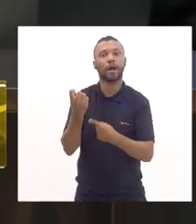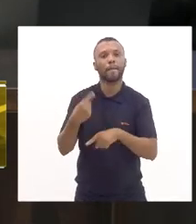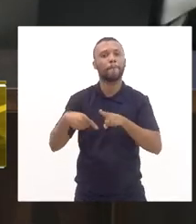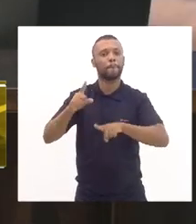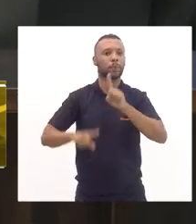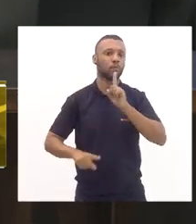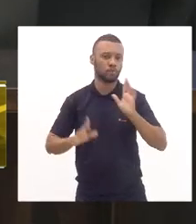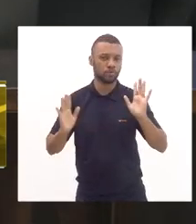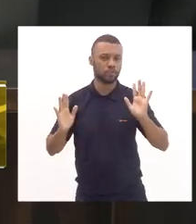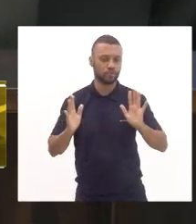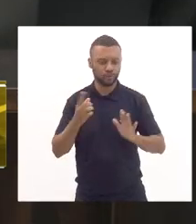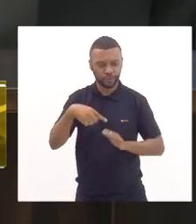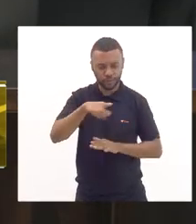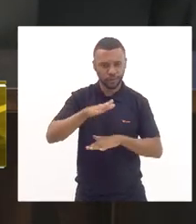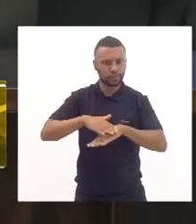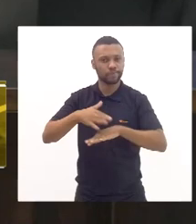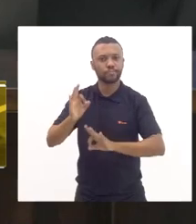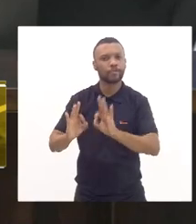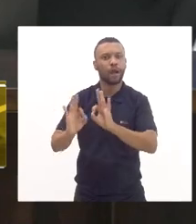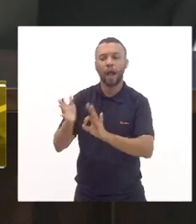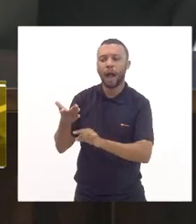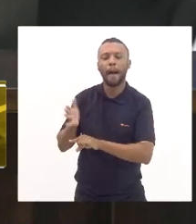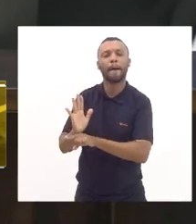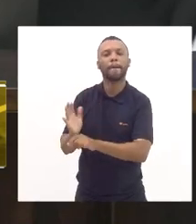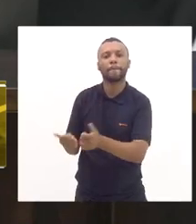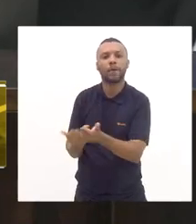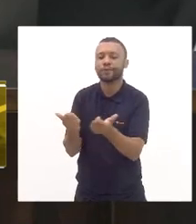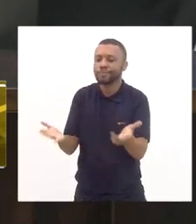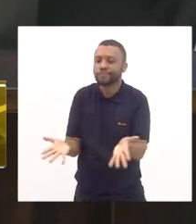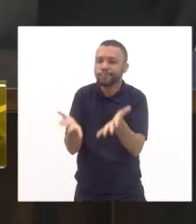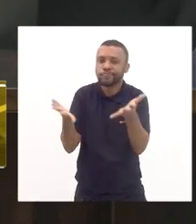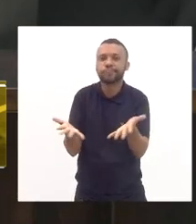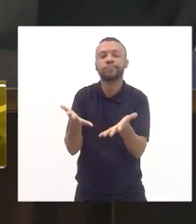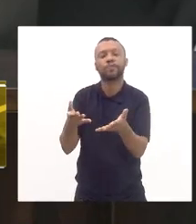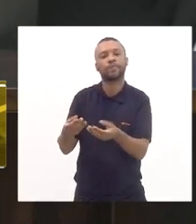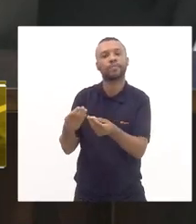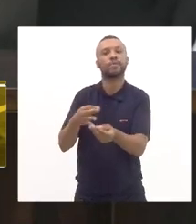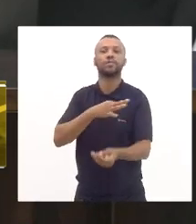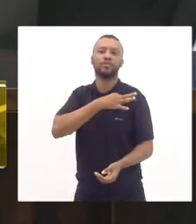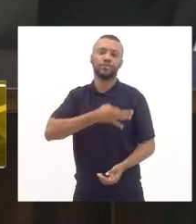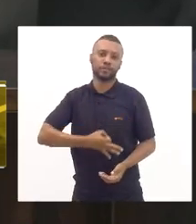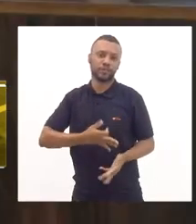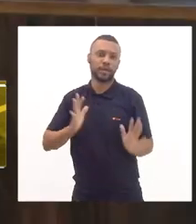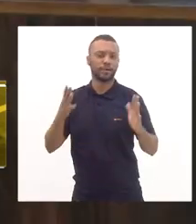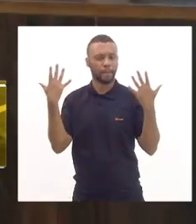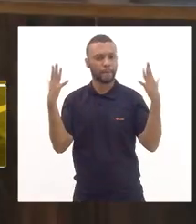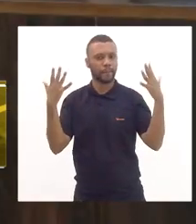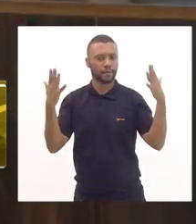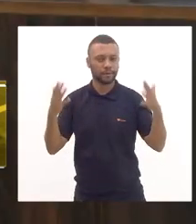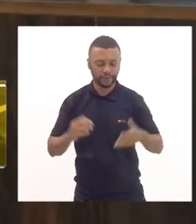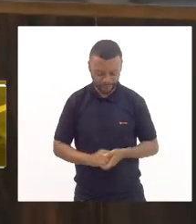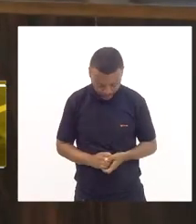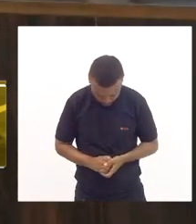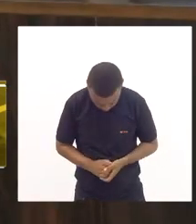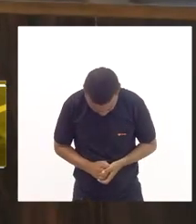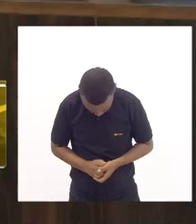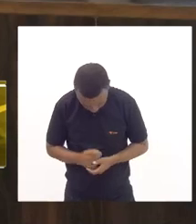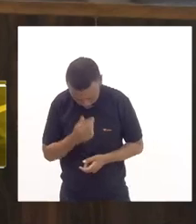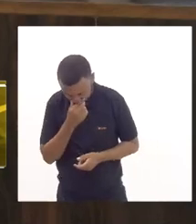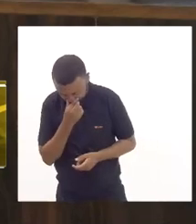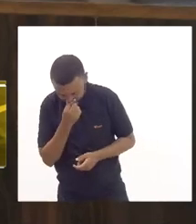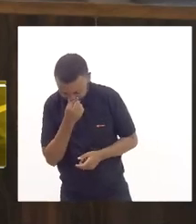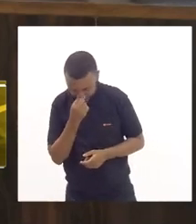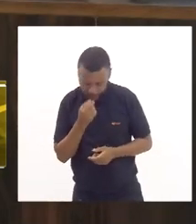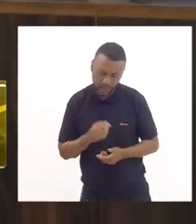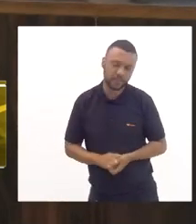isso, transformando vidas aí, dando dignidade. Parabéns aí, tá? Obrigada. pelo todos os méritos aí de